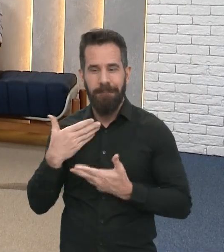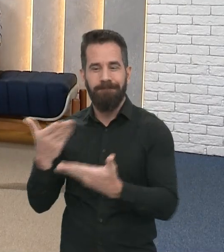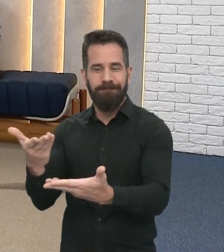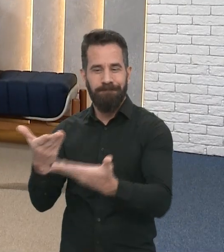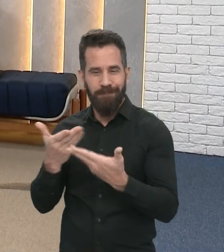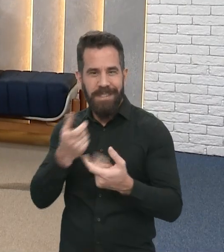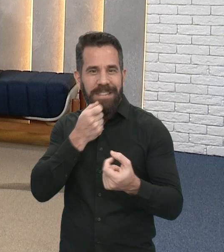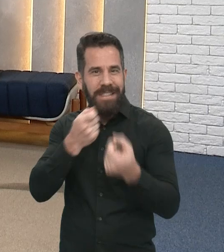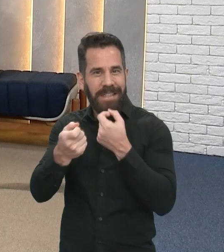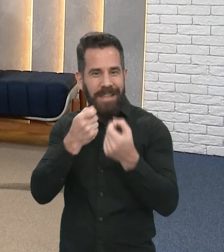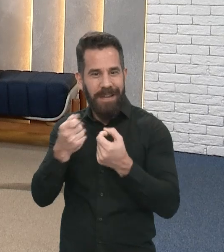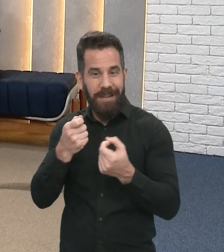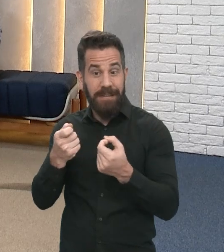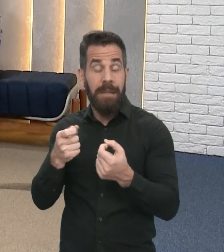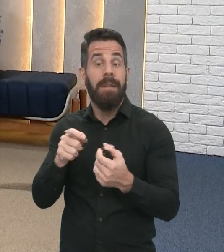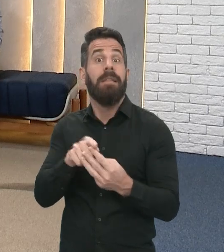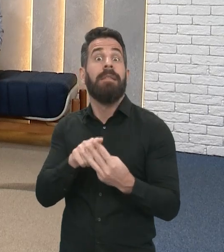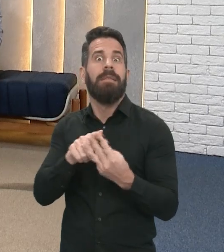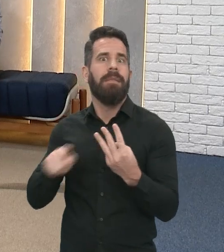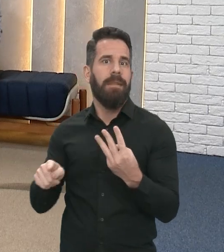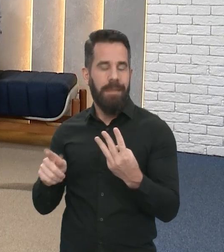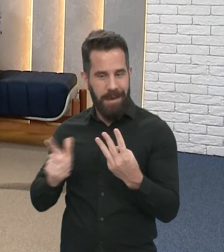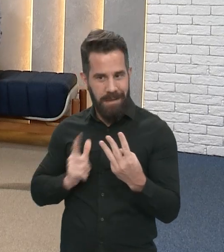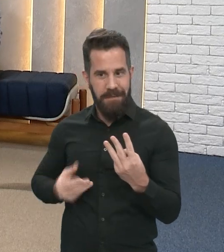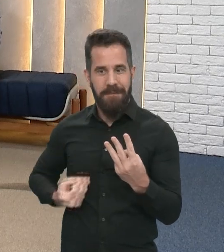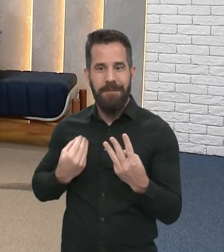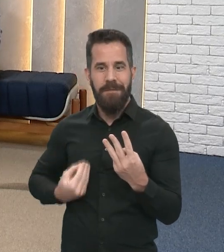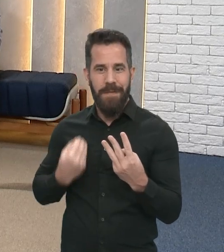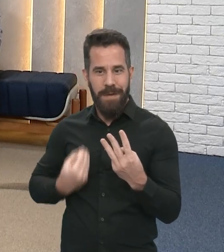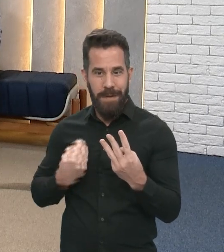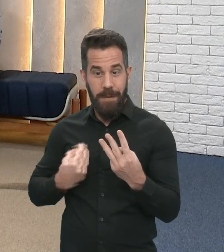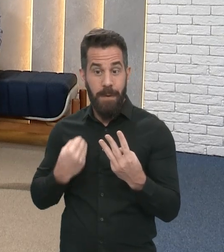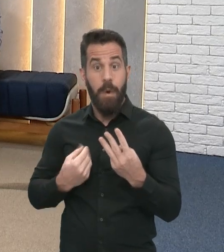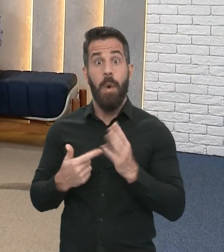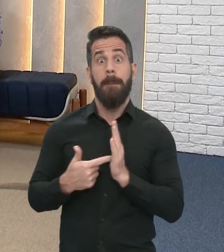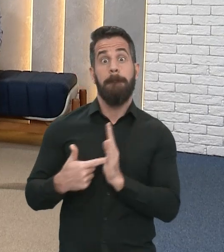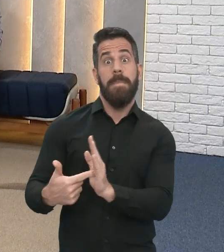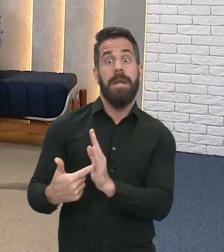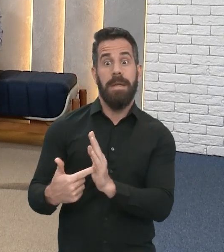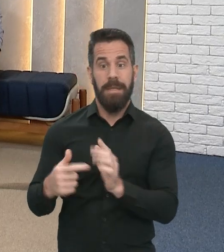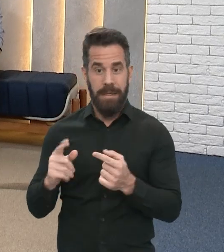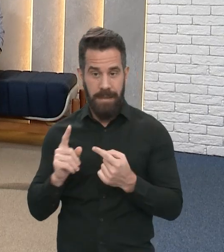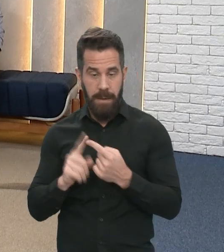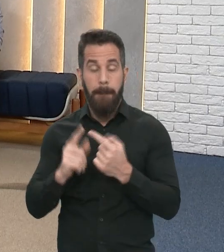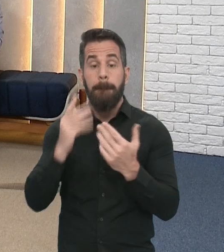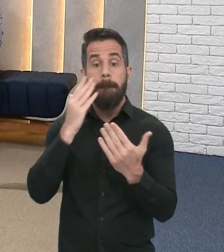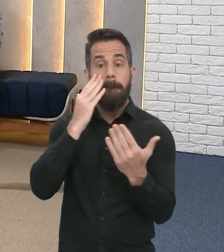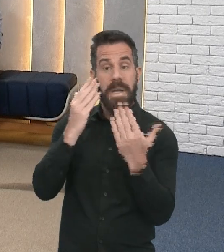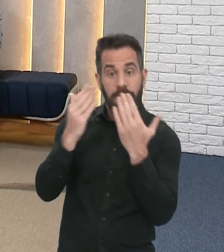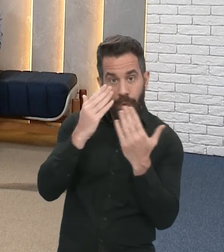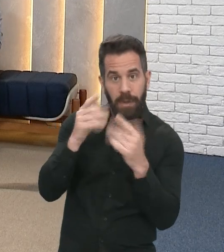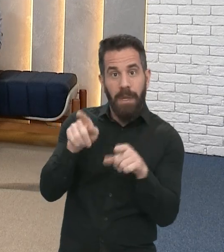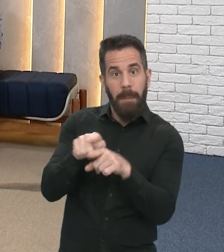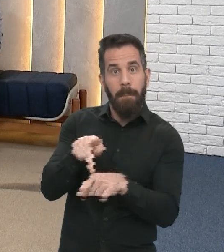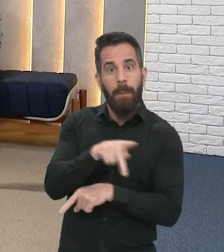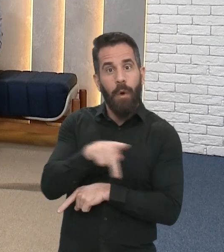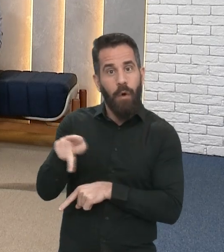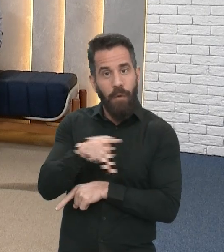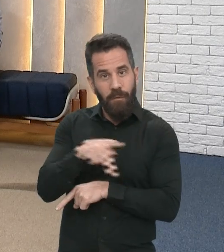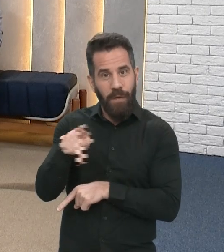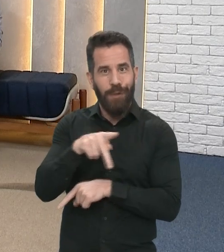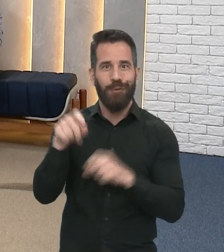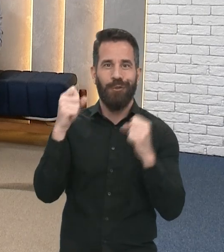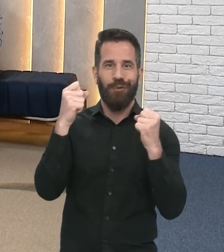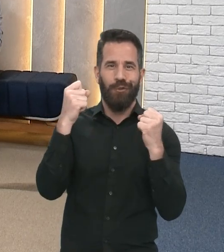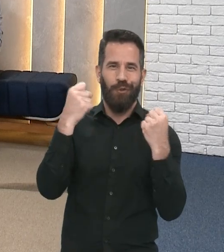gente. As nossas entrevistadas, então, hoje, olha, começo apresentando para vocês a psicóloga e professora da Faculdade de Educação